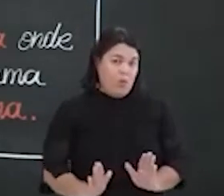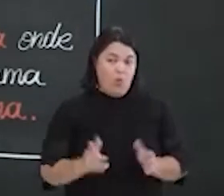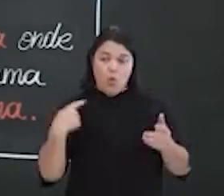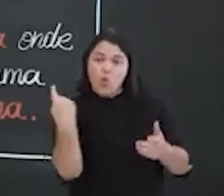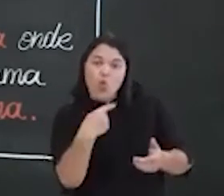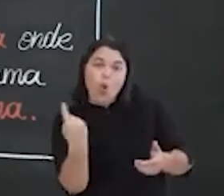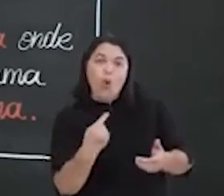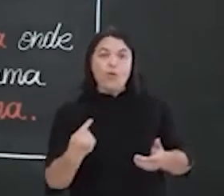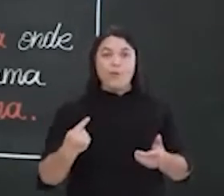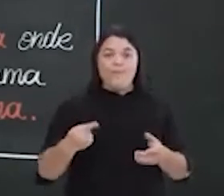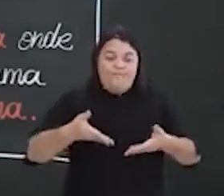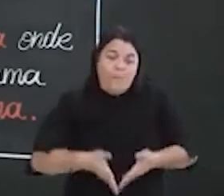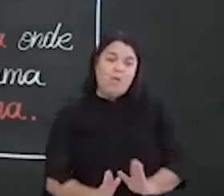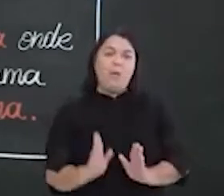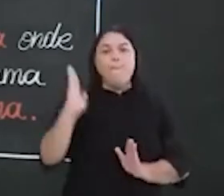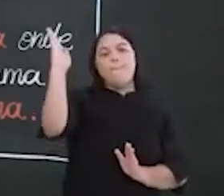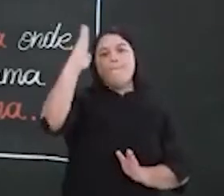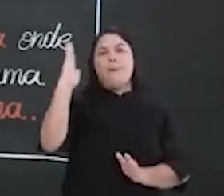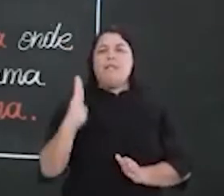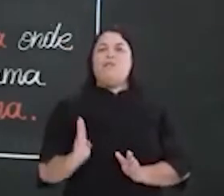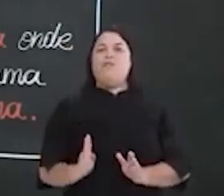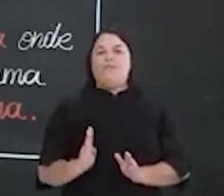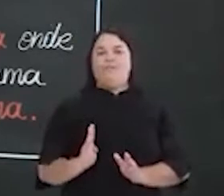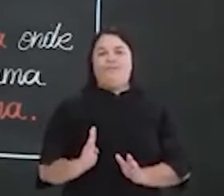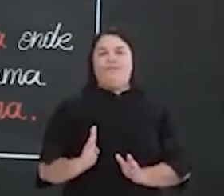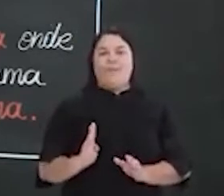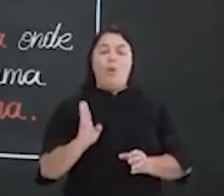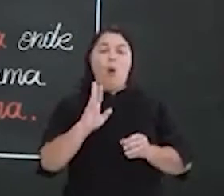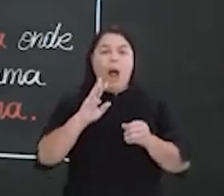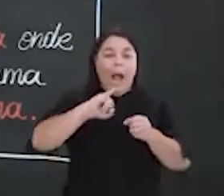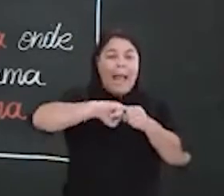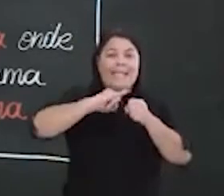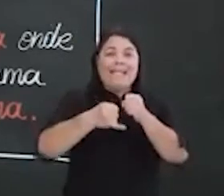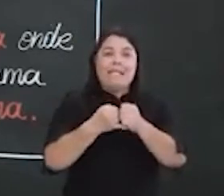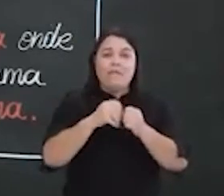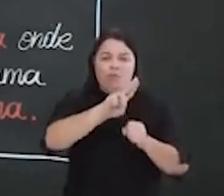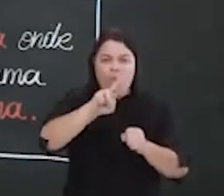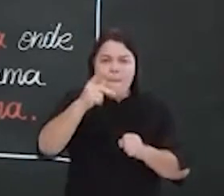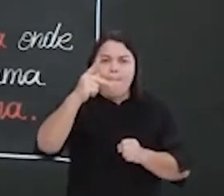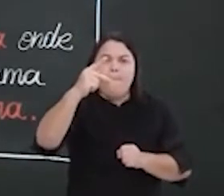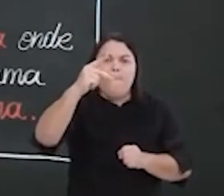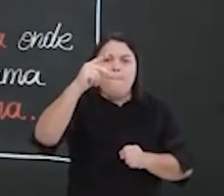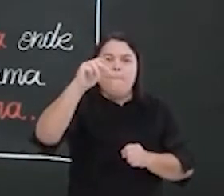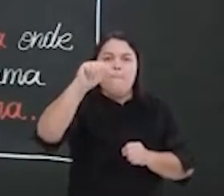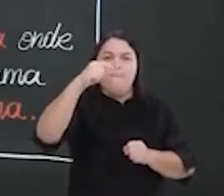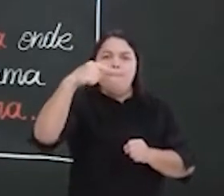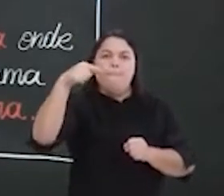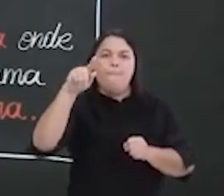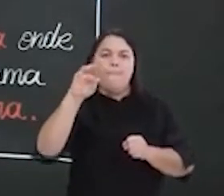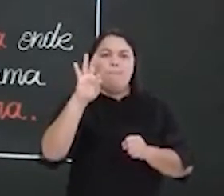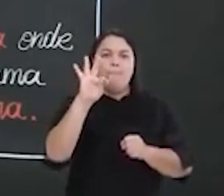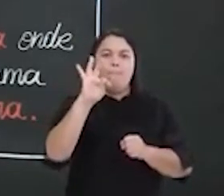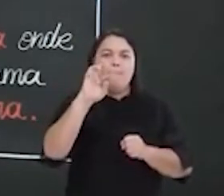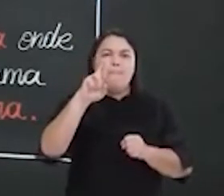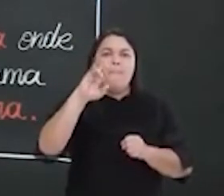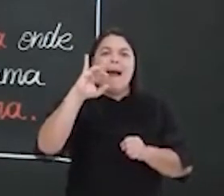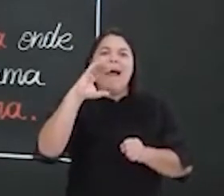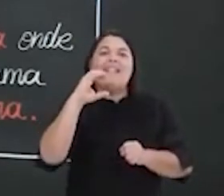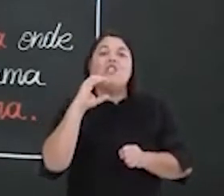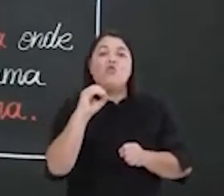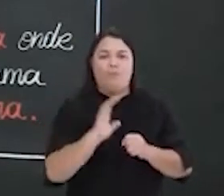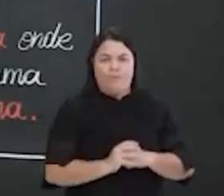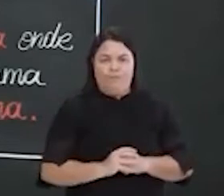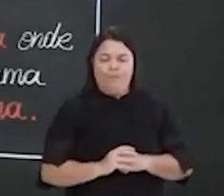compomos o povo brasileiro. Brasileiro é um adjetivo pátrio. Assim como eu posso dizer, por exemplo, que eu estou aprendendo algo da cultura